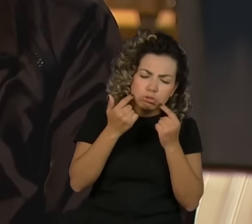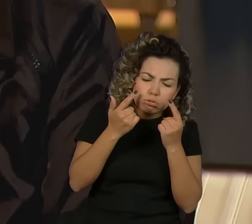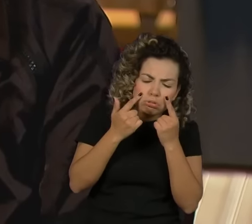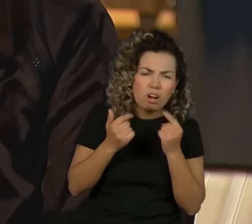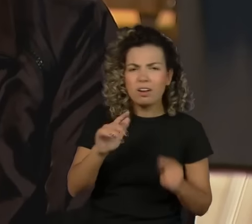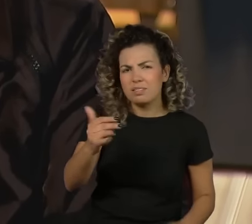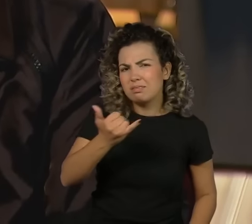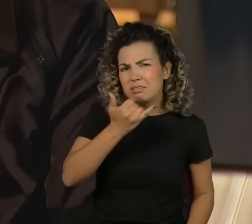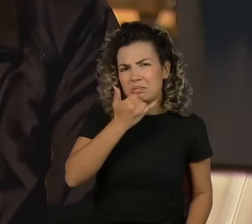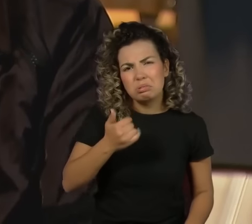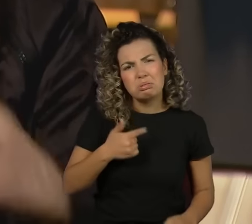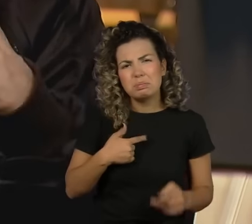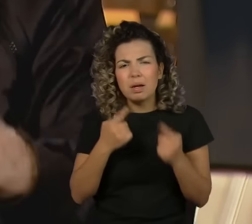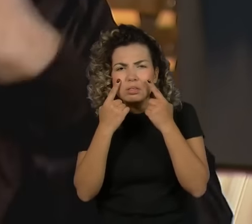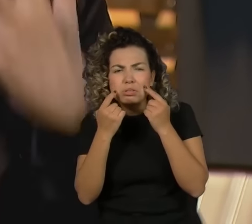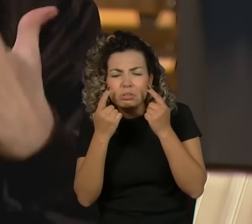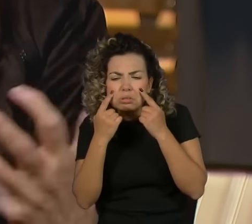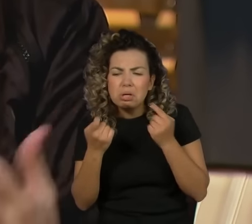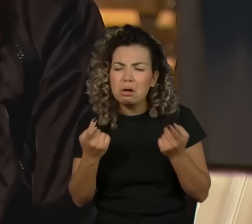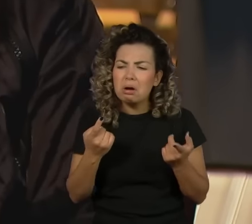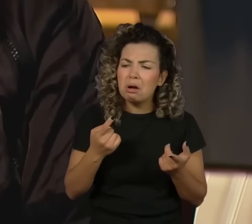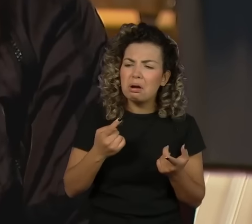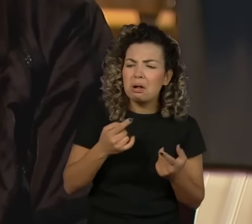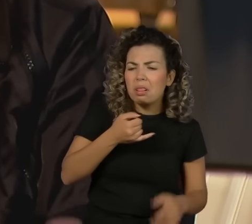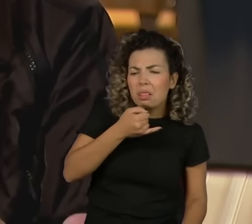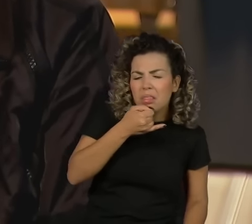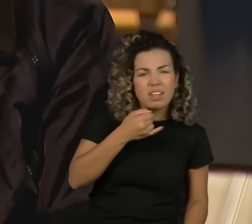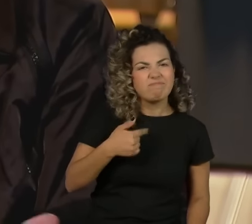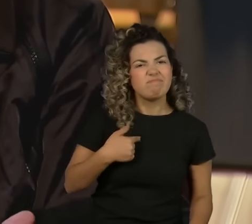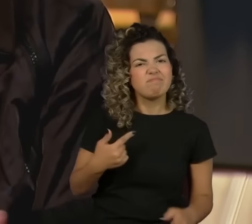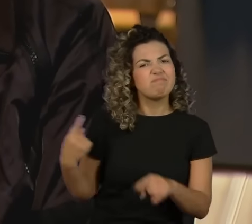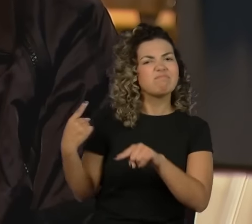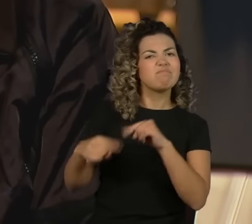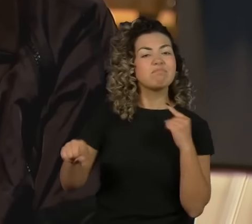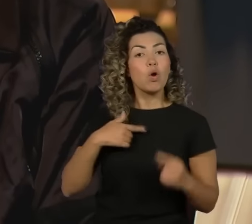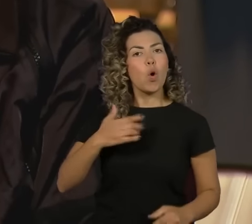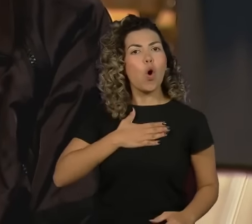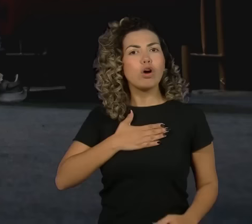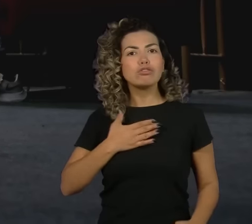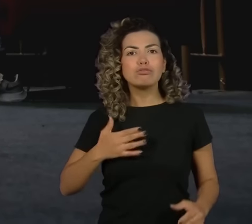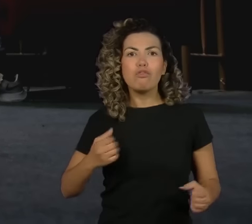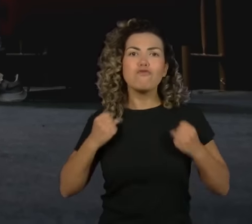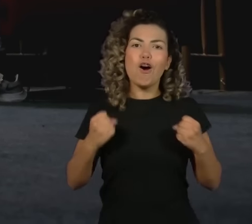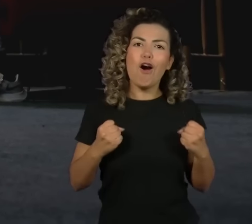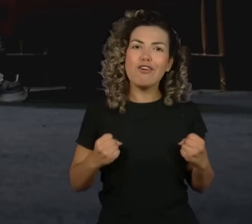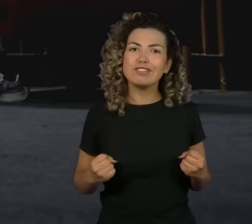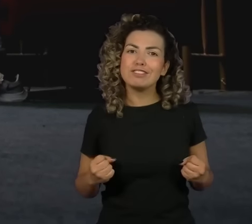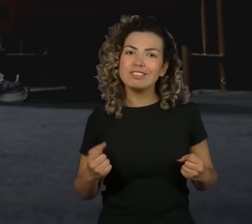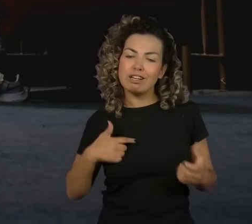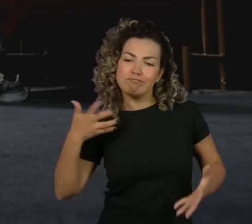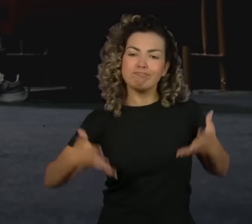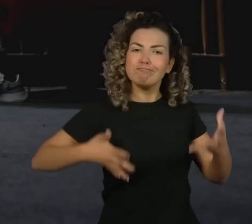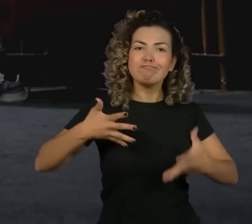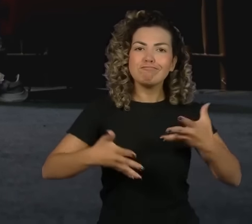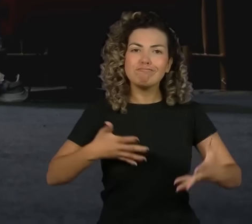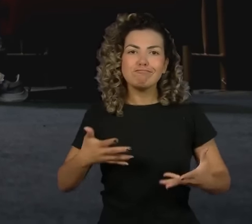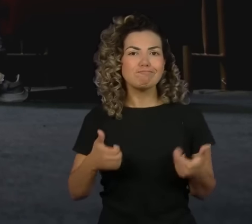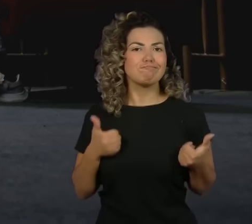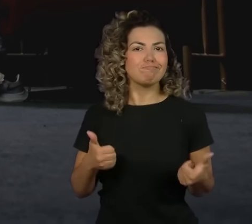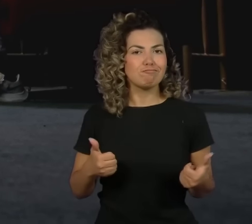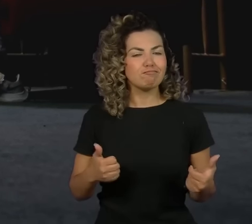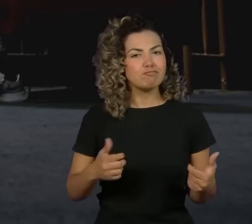com a melancolia. O meu trabalho é vivo, é de uma força, entendeu, cara? De uma ironia, de uma inteligência, e de